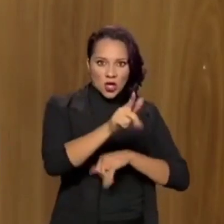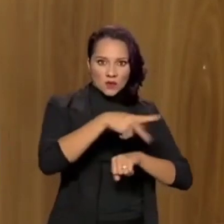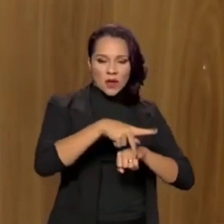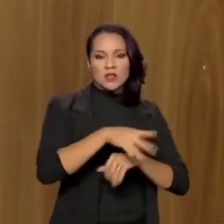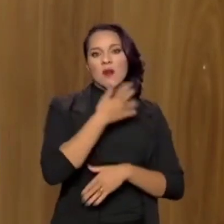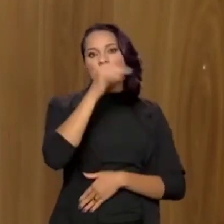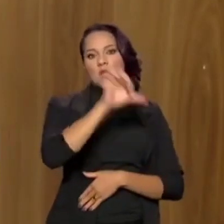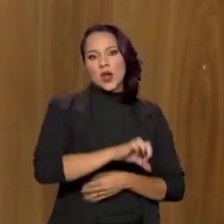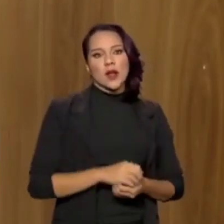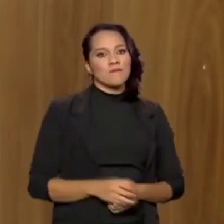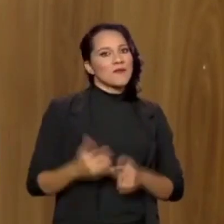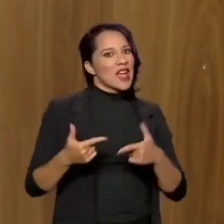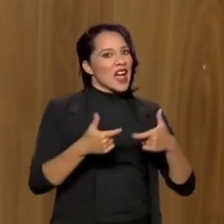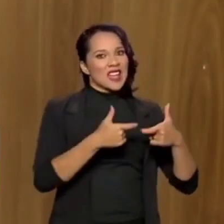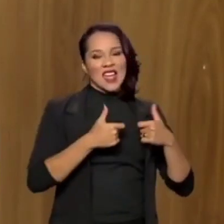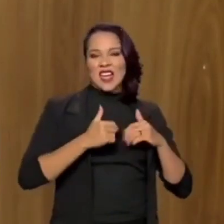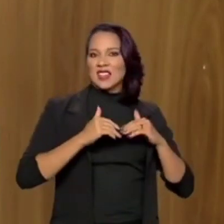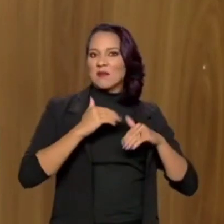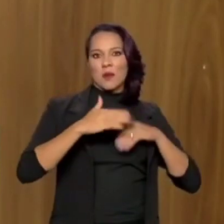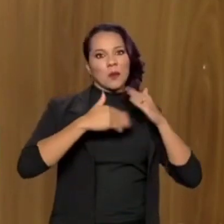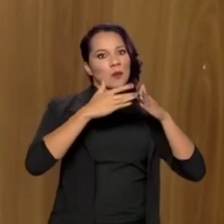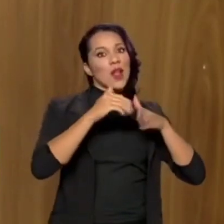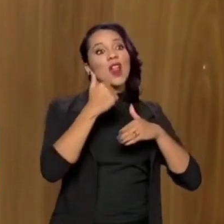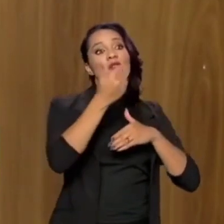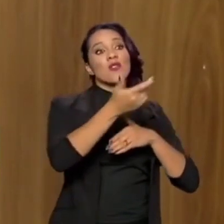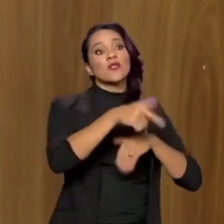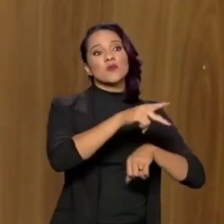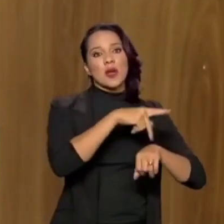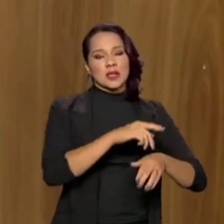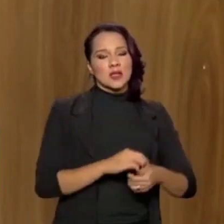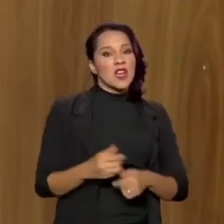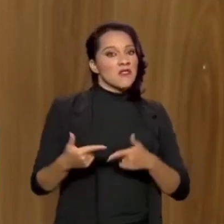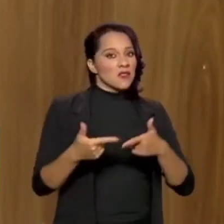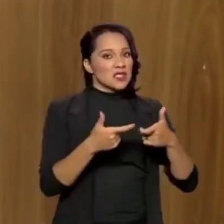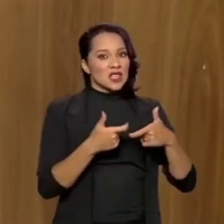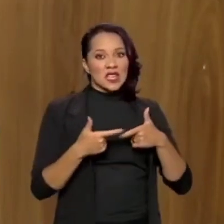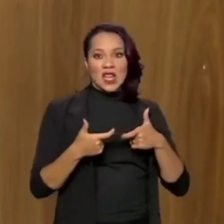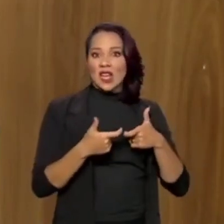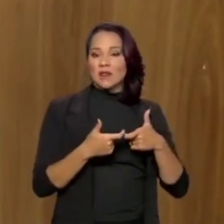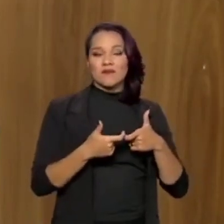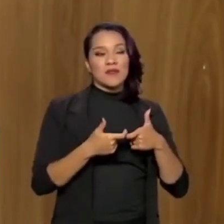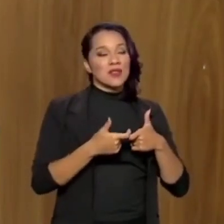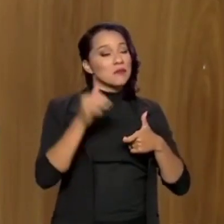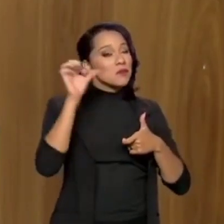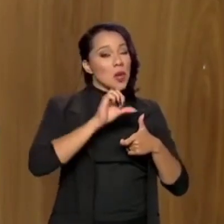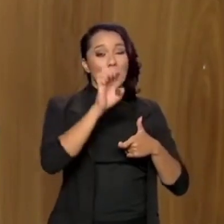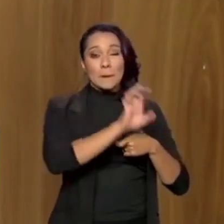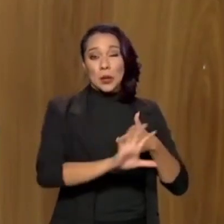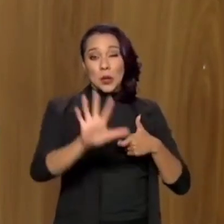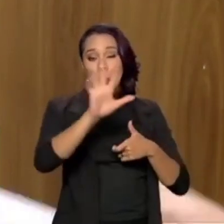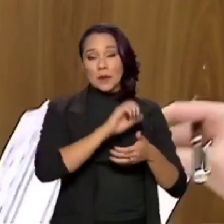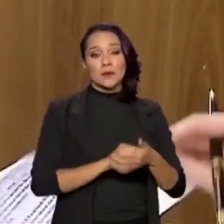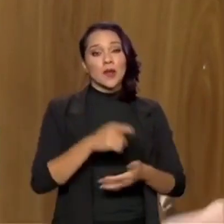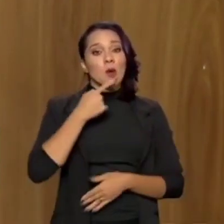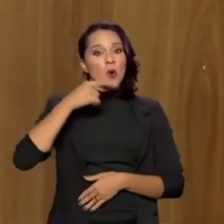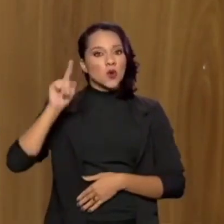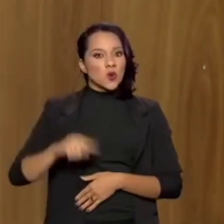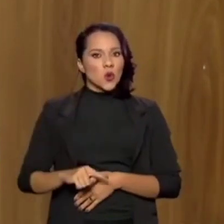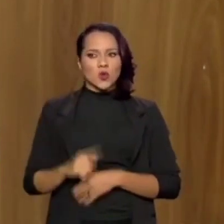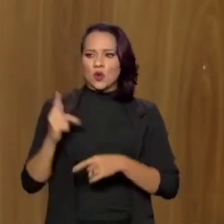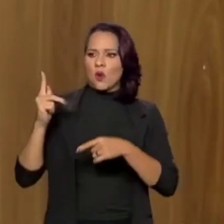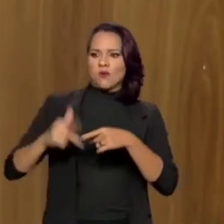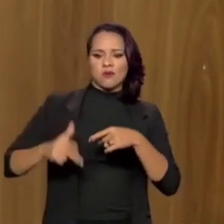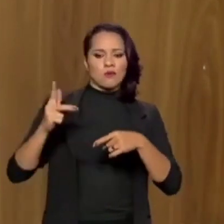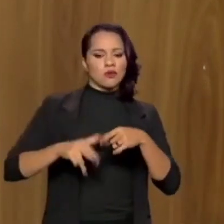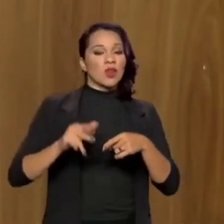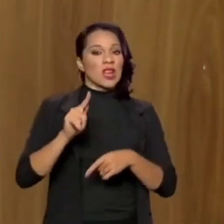A guerra está escalando lá fora. Vai ser um inverno duríssimo para a Europa. Os russos estão cortando o